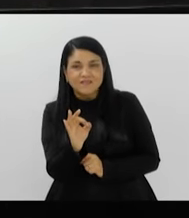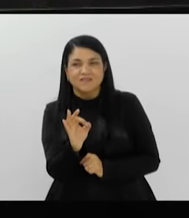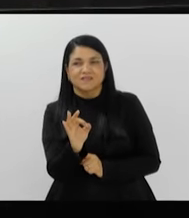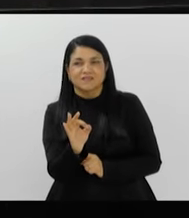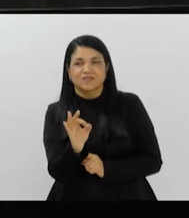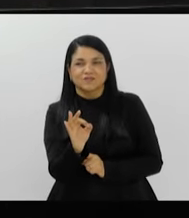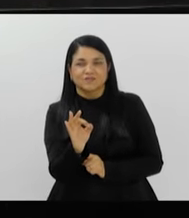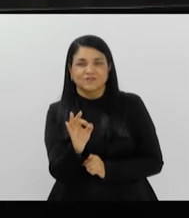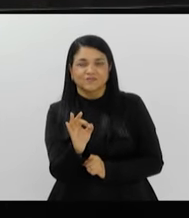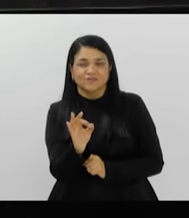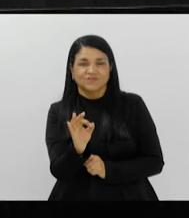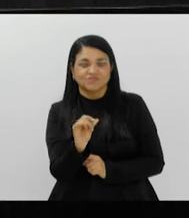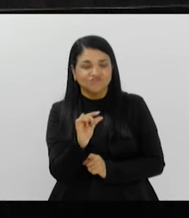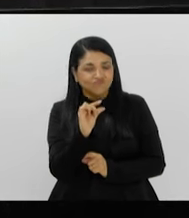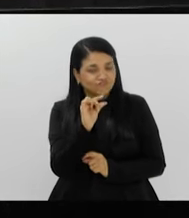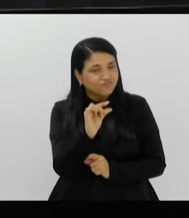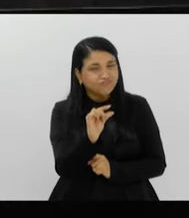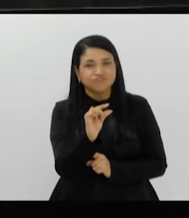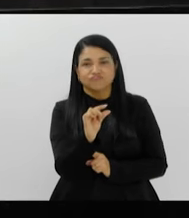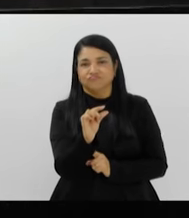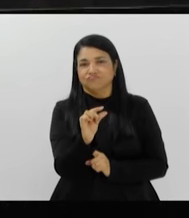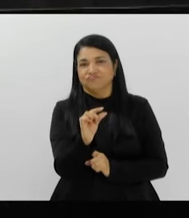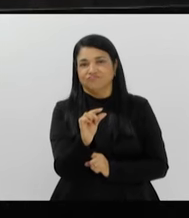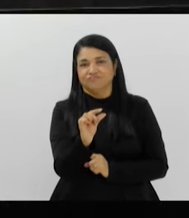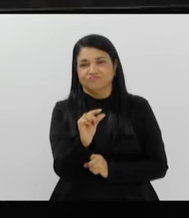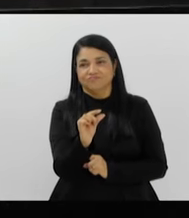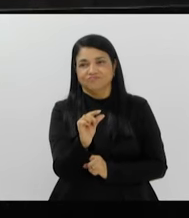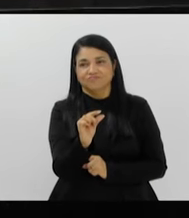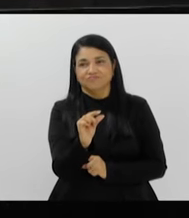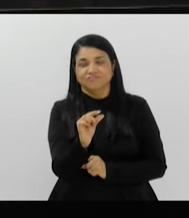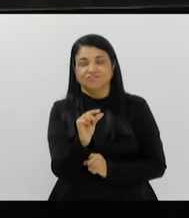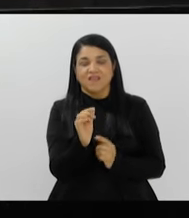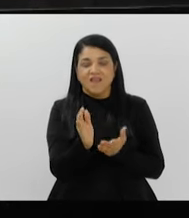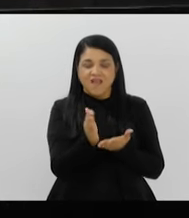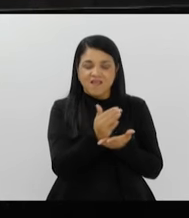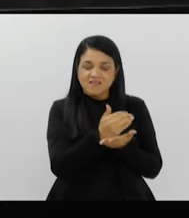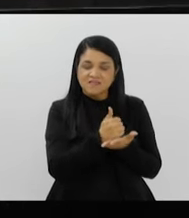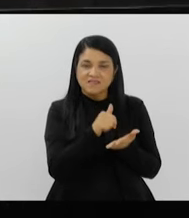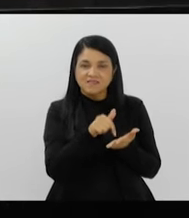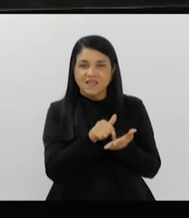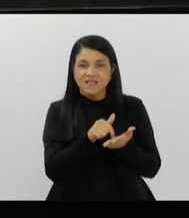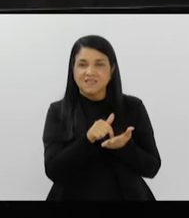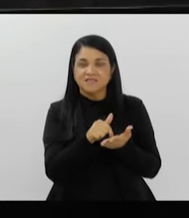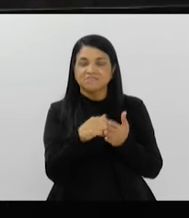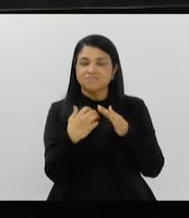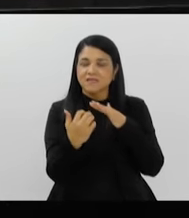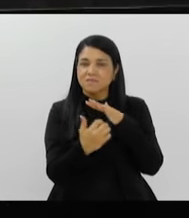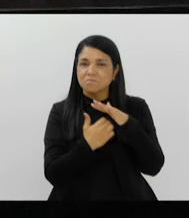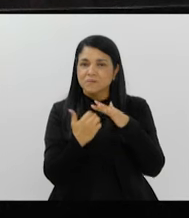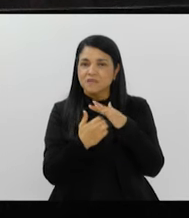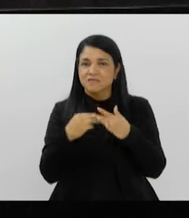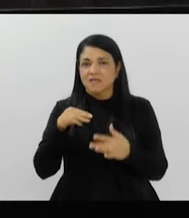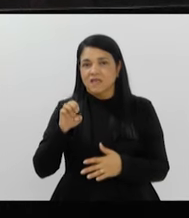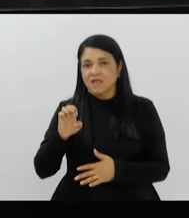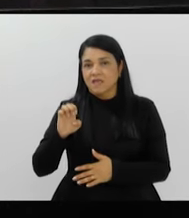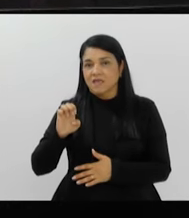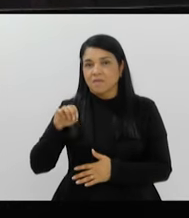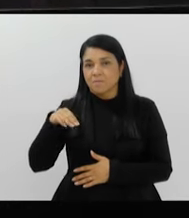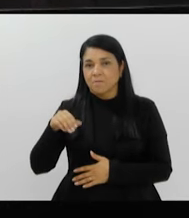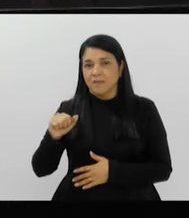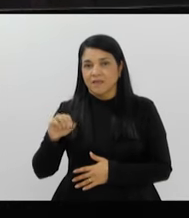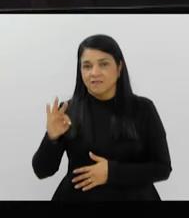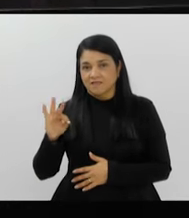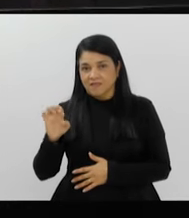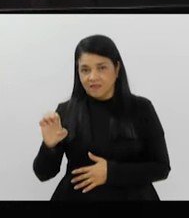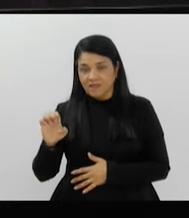esse pequeno acréscimo, a receita prevista para a empresa, para a Emater, a qual